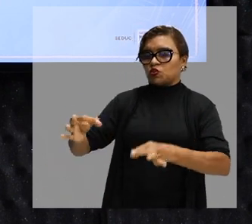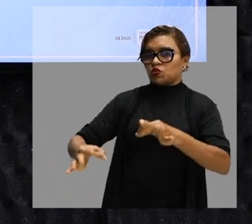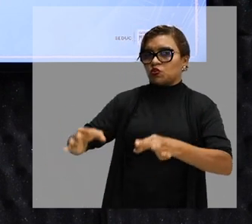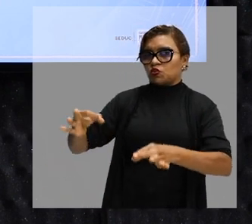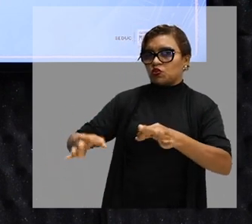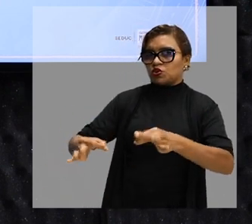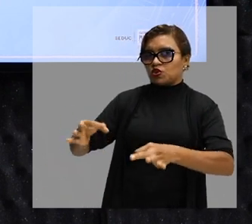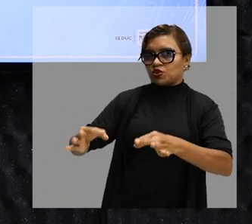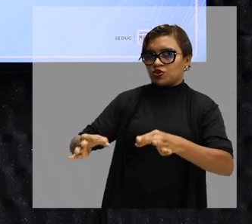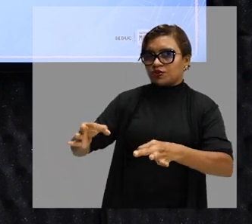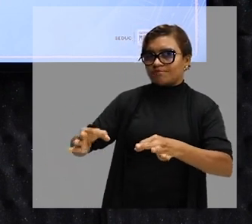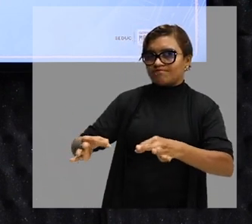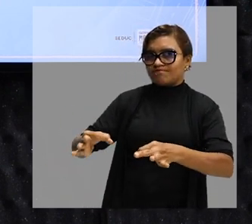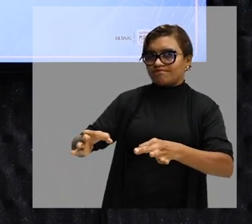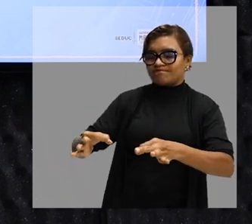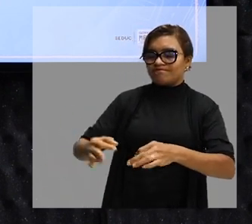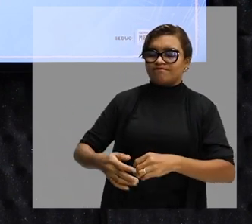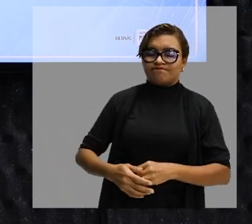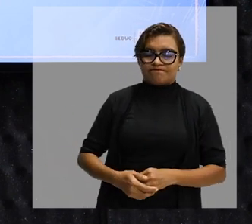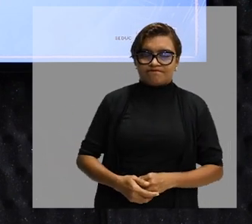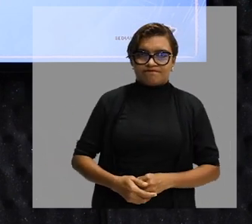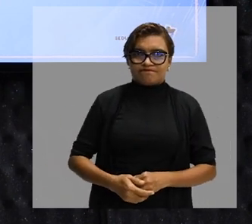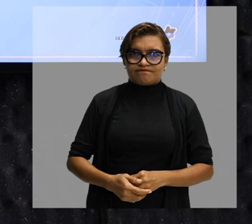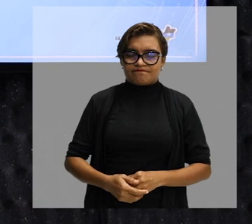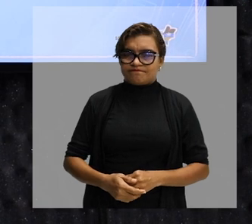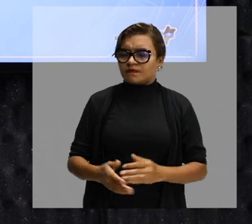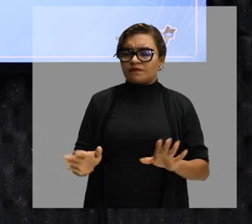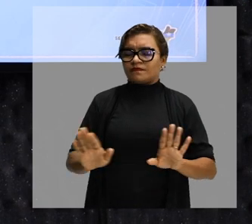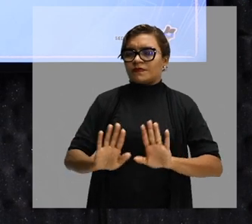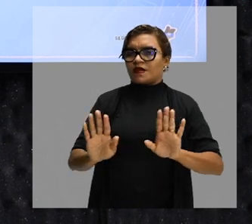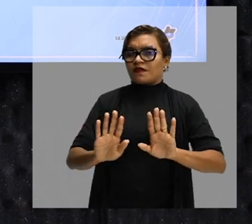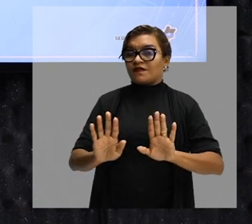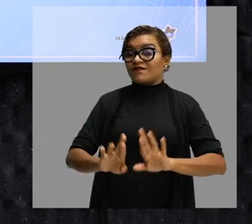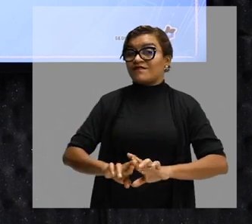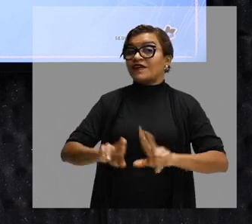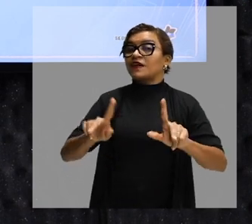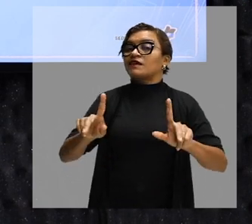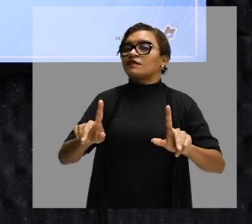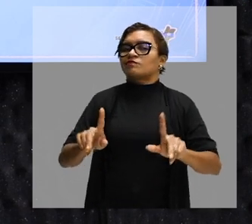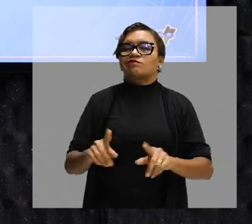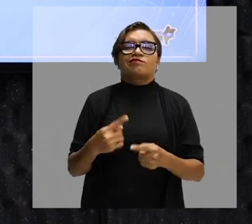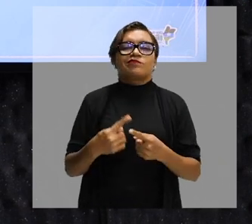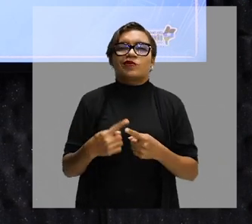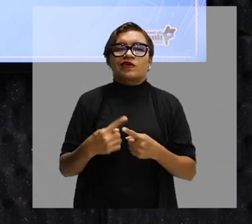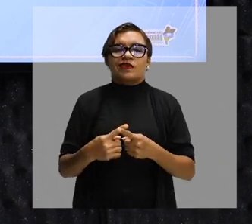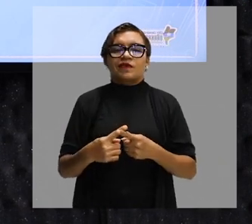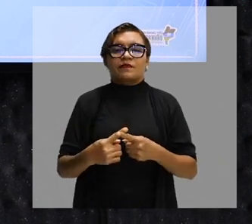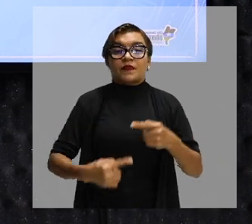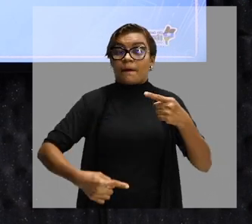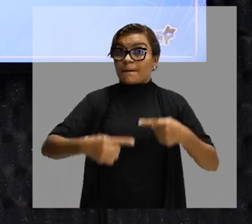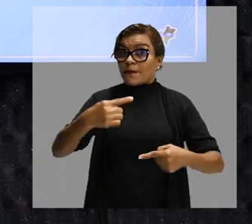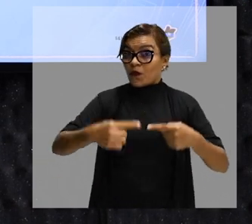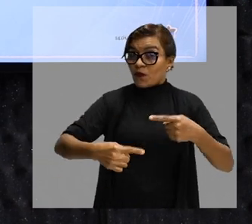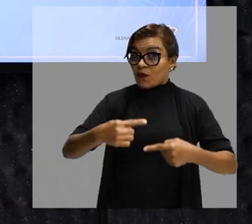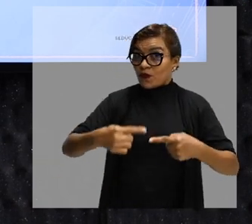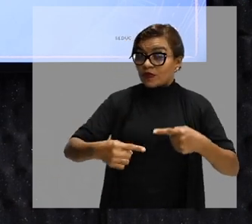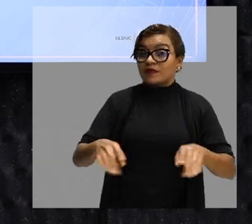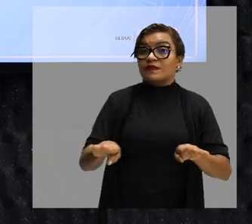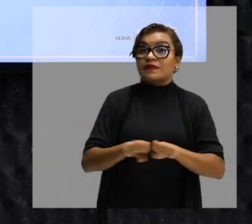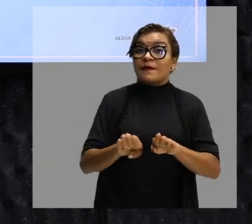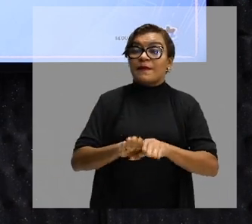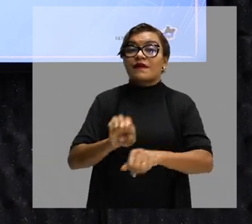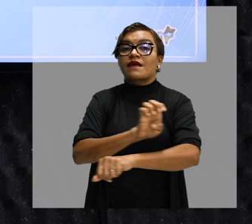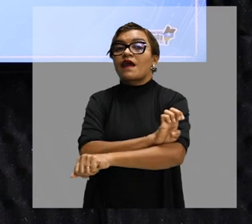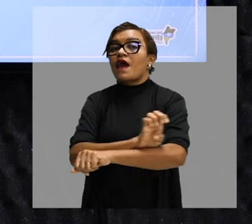termos política e justiça já não está tão adequado, porque, na verdade, a política e a ética é que